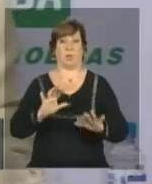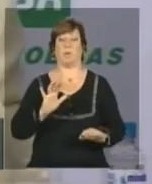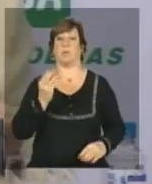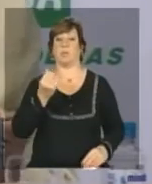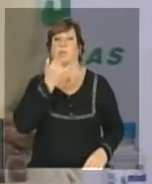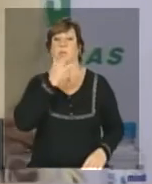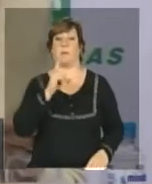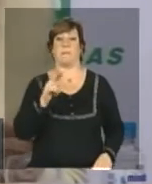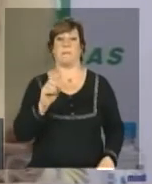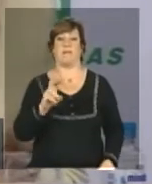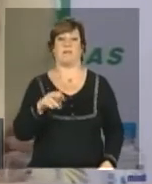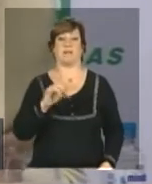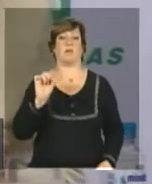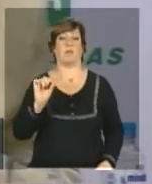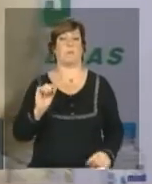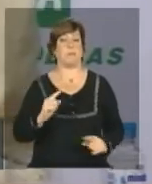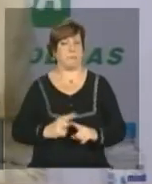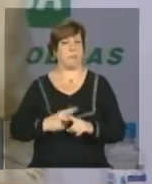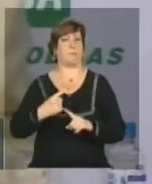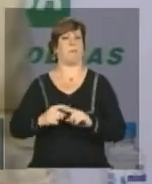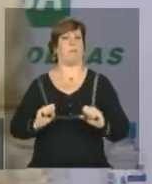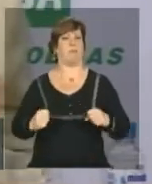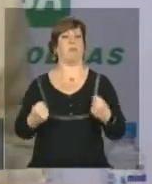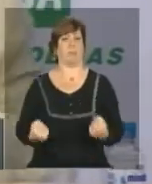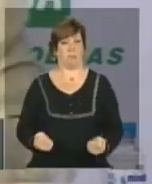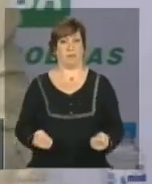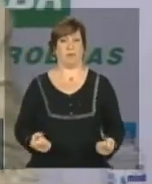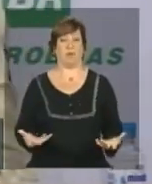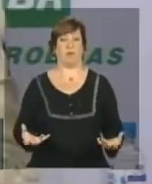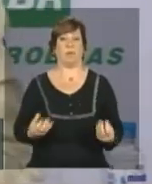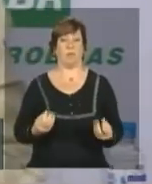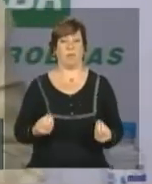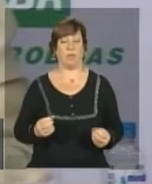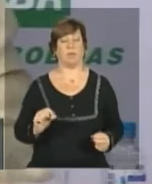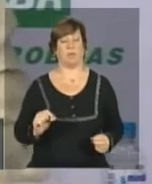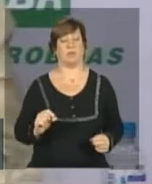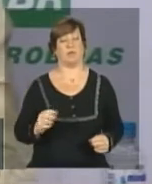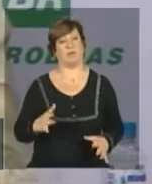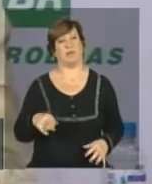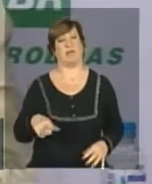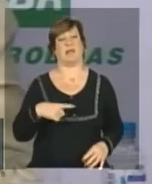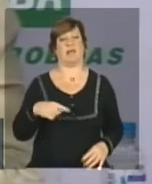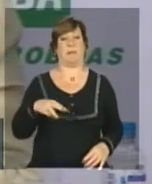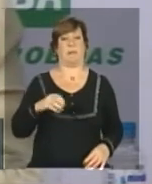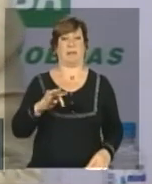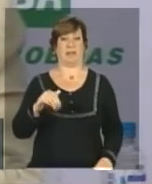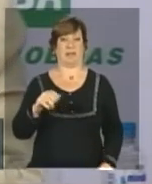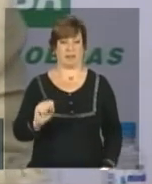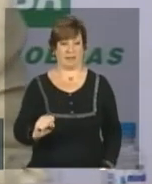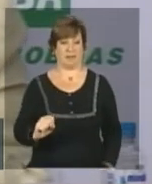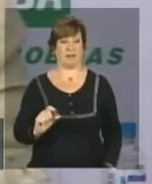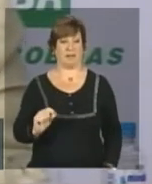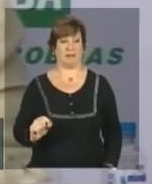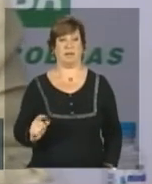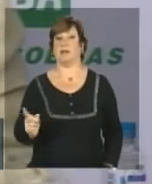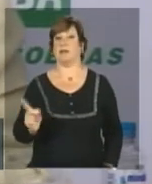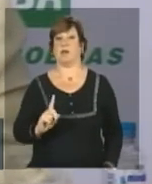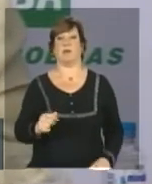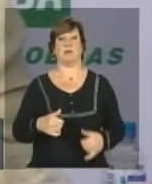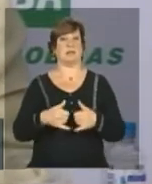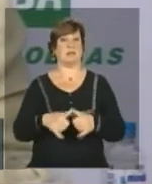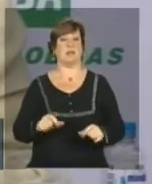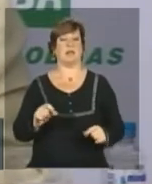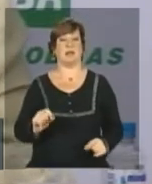mais forte ainda do que fazíamos. Então, muito provavelmente, as metas não estarão